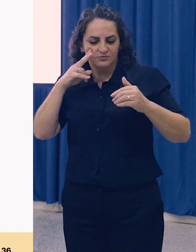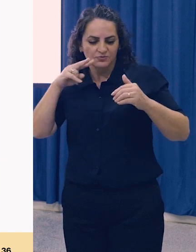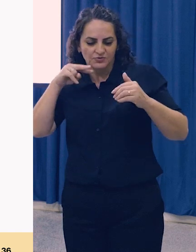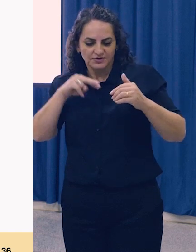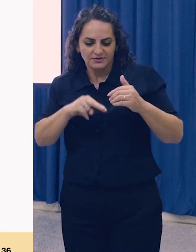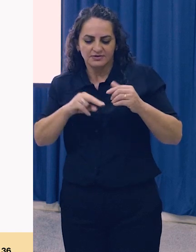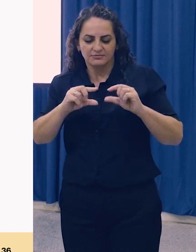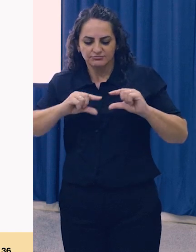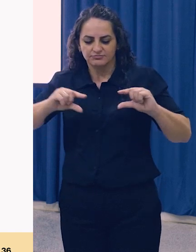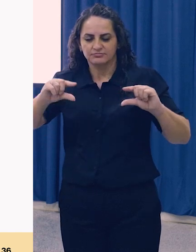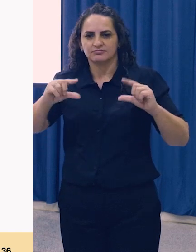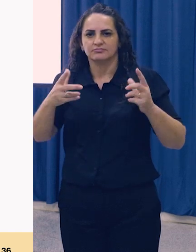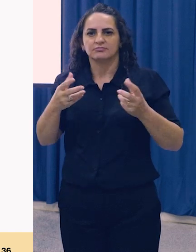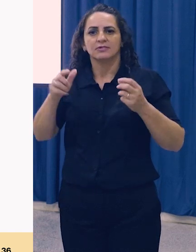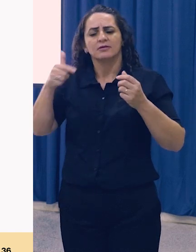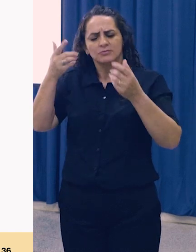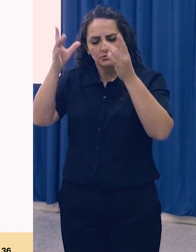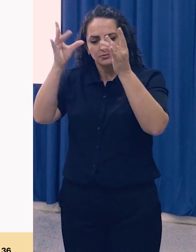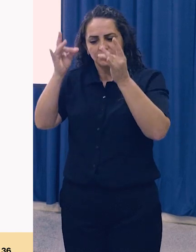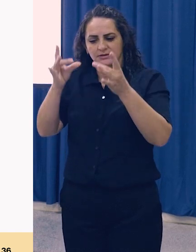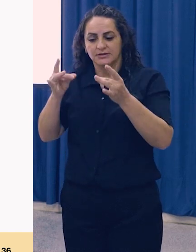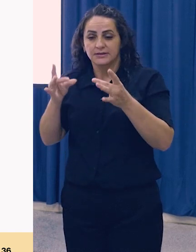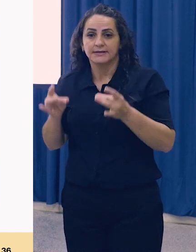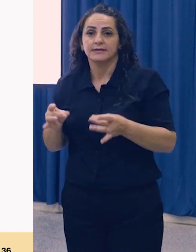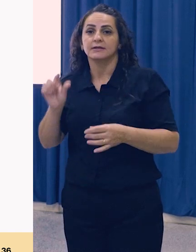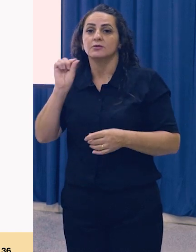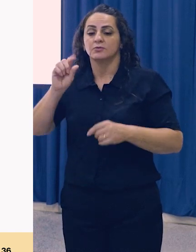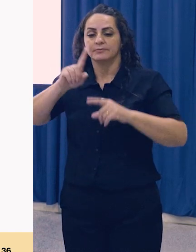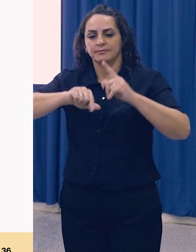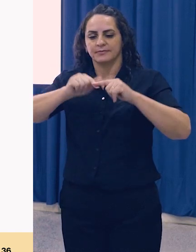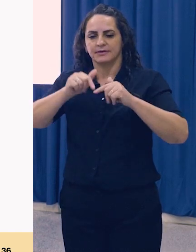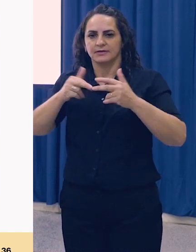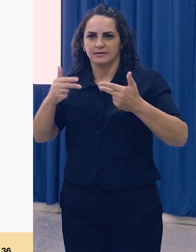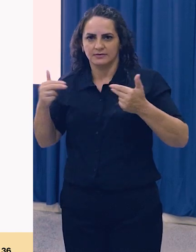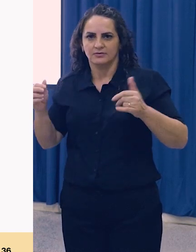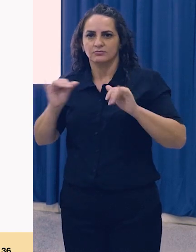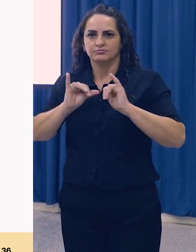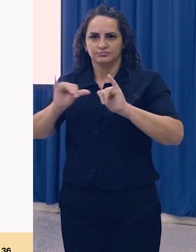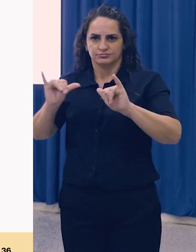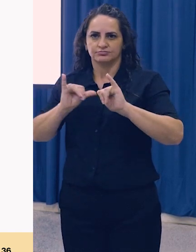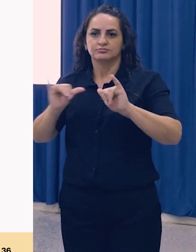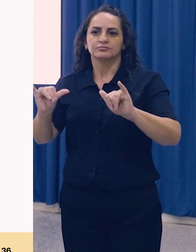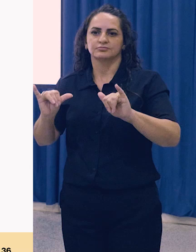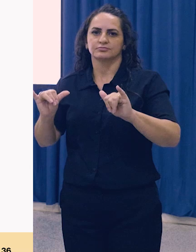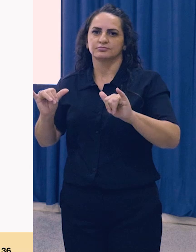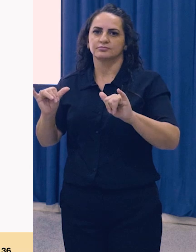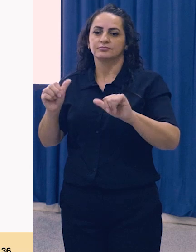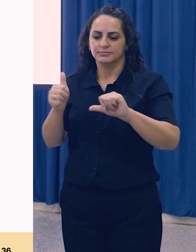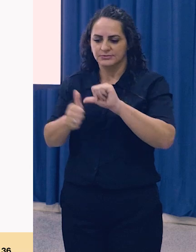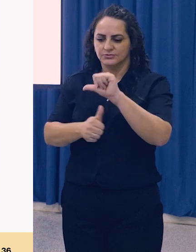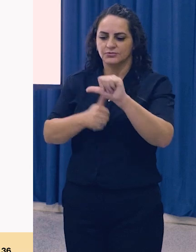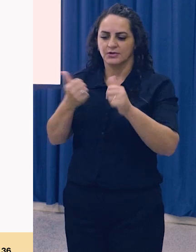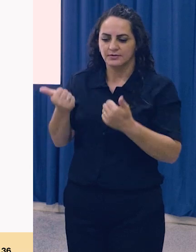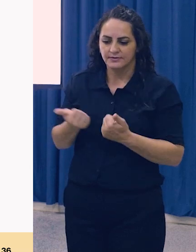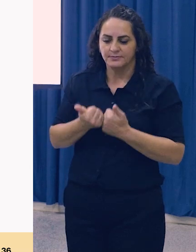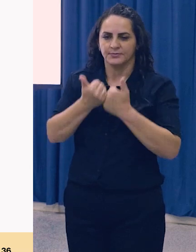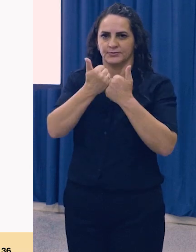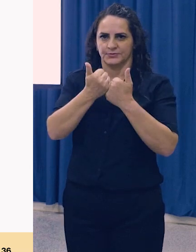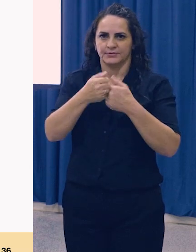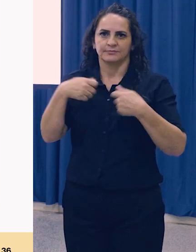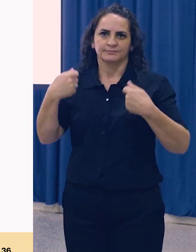num close. Aqui eu descrevi exatamente o que a gente ia fazer de material promocional para dar em troca desse apoio deles,